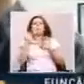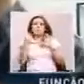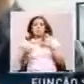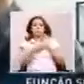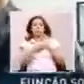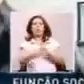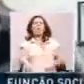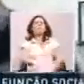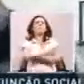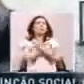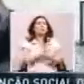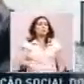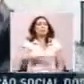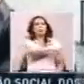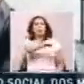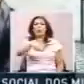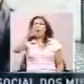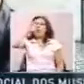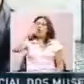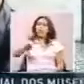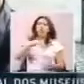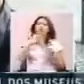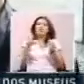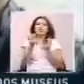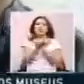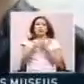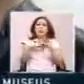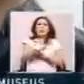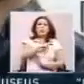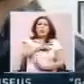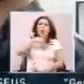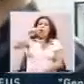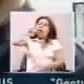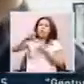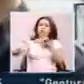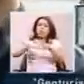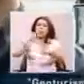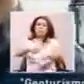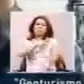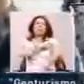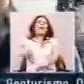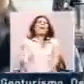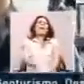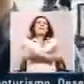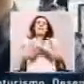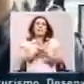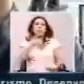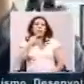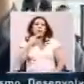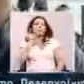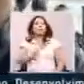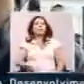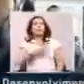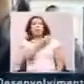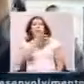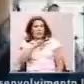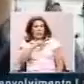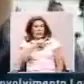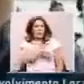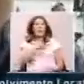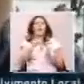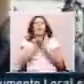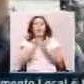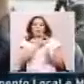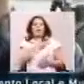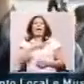série de situações de abuso mesmo. E aí as próprias universidades têm a responsabilidade de